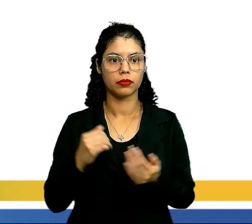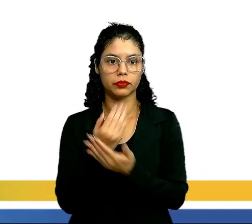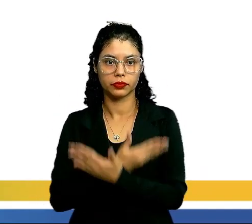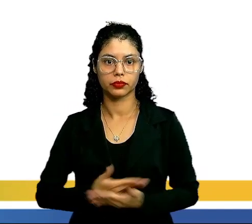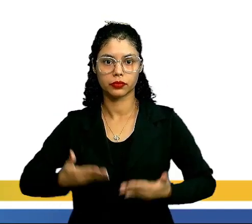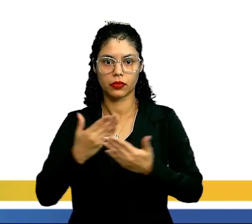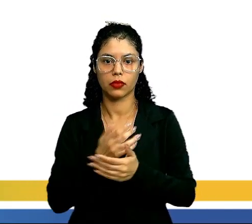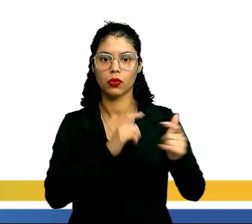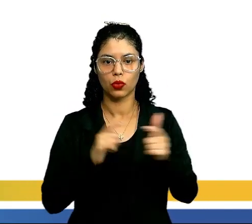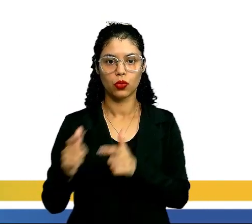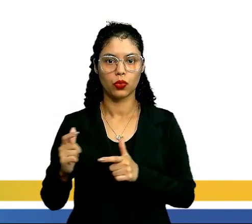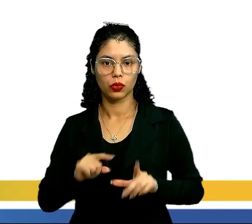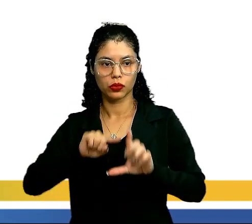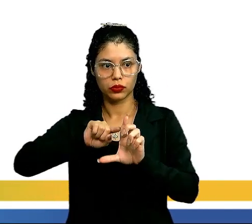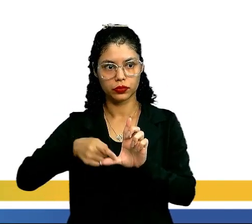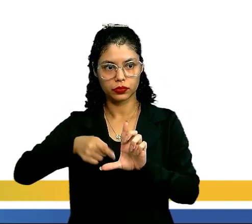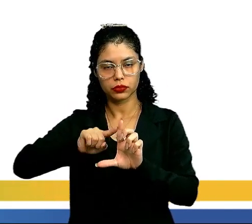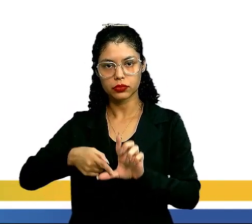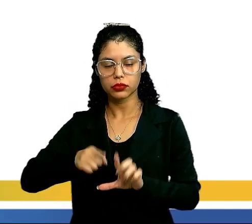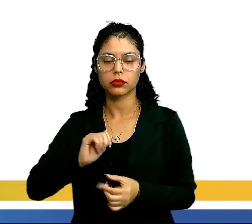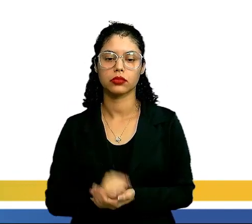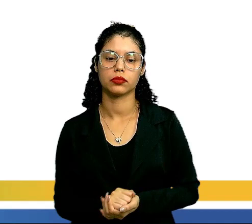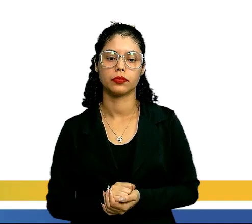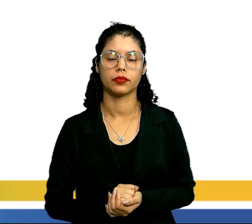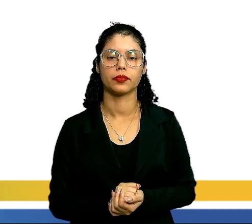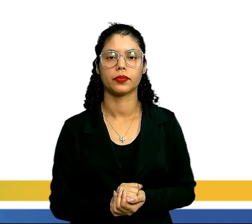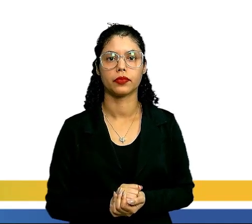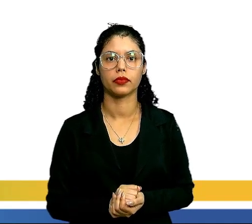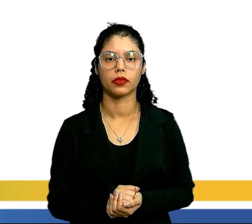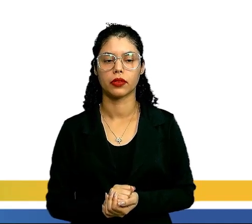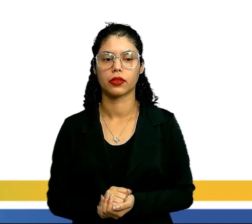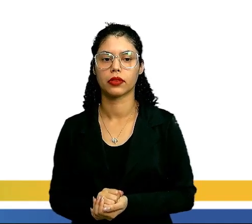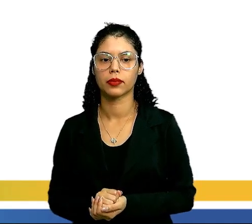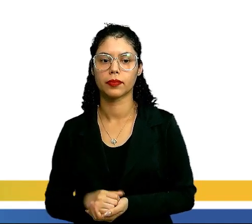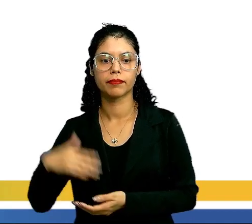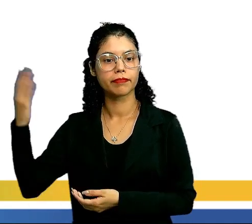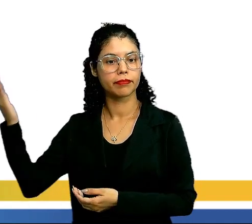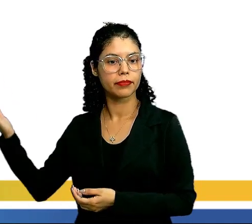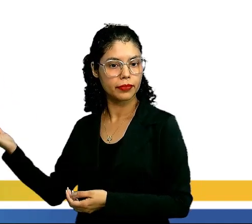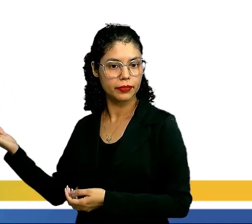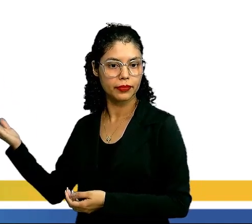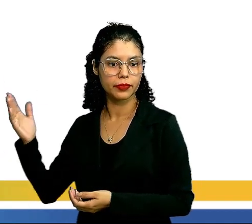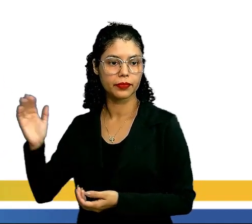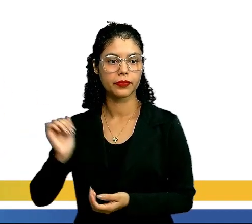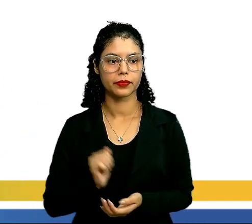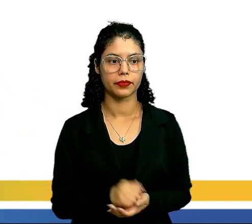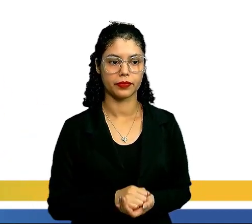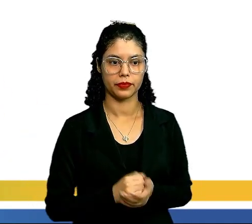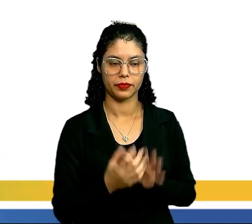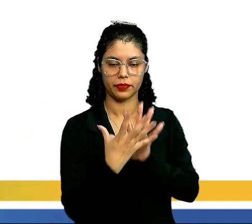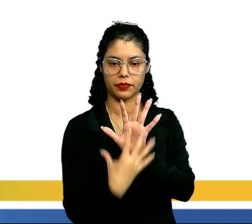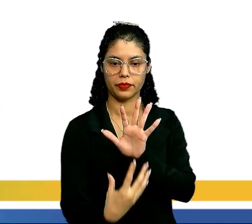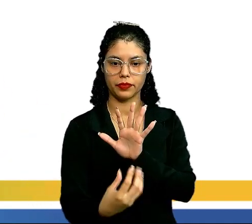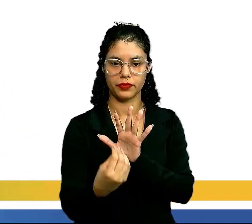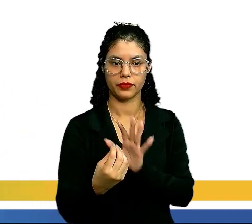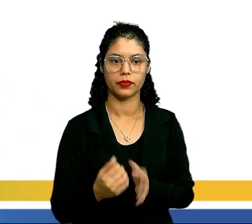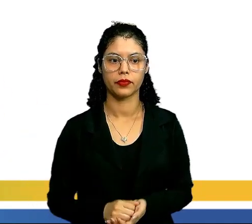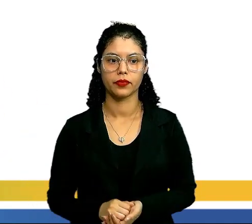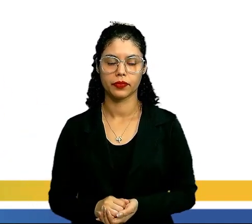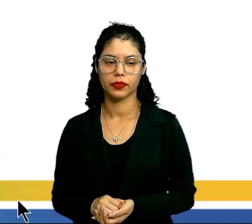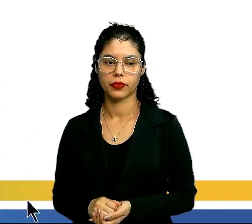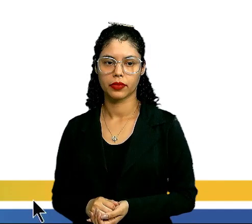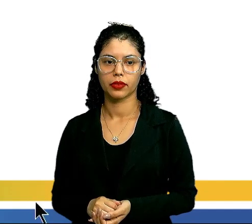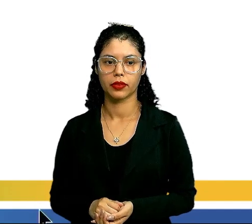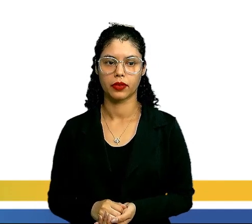das áreas e a deformação dos ângulos aí e das formas. Então, essa é a projeção de Peters. Vamos